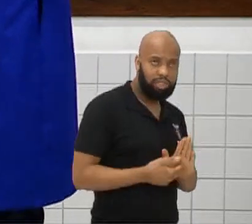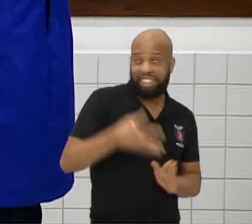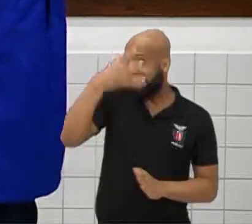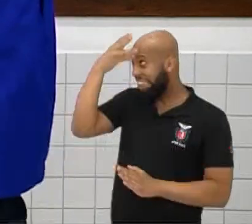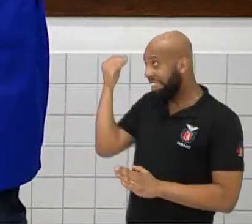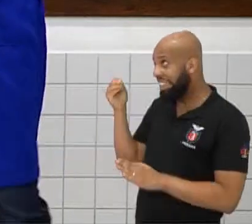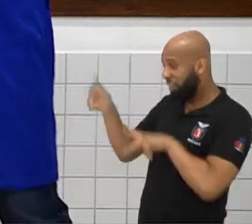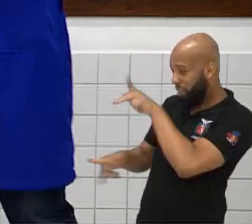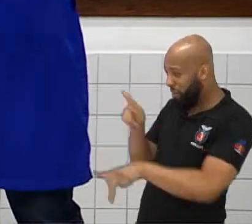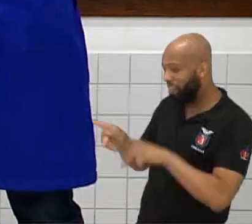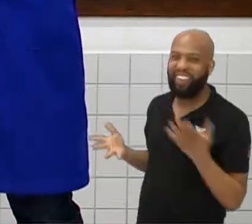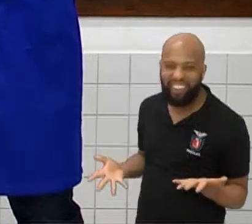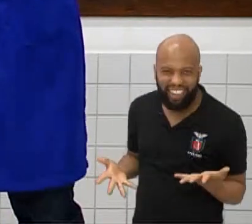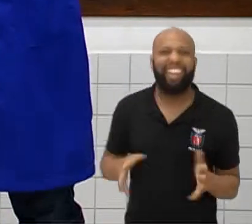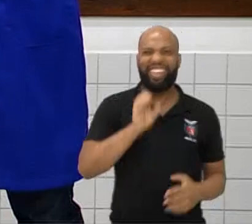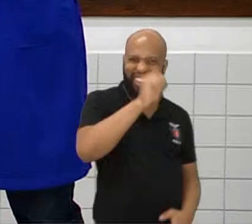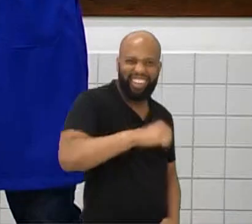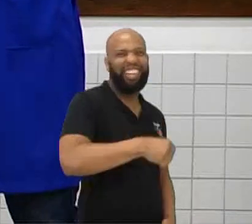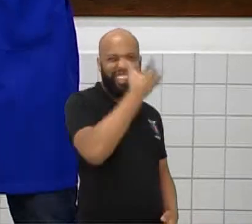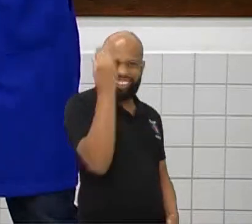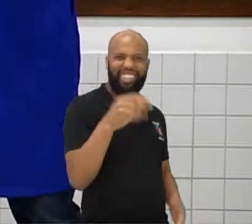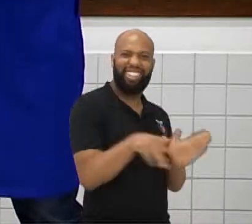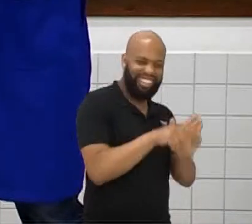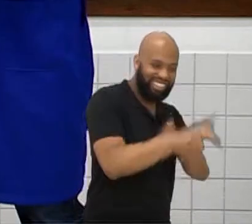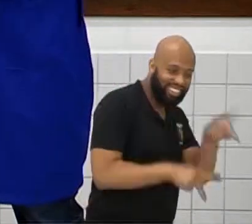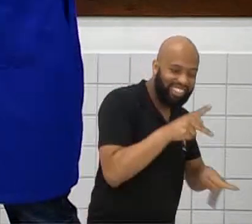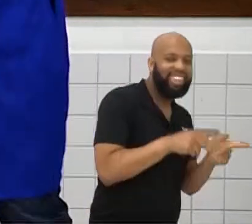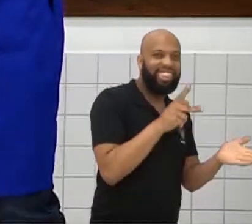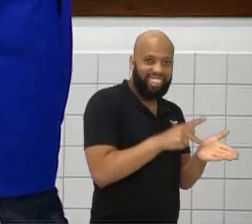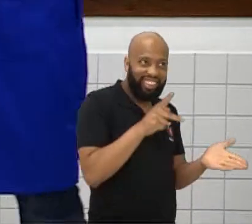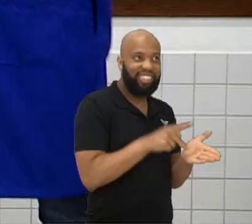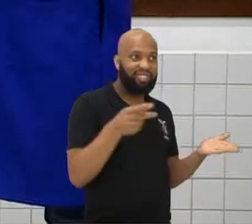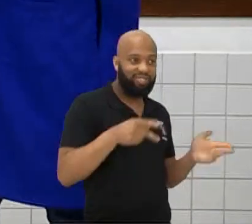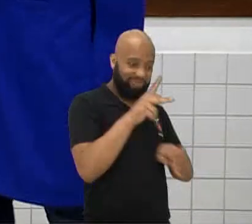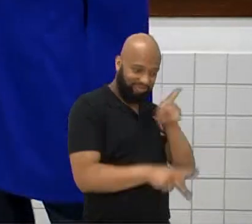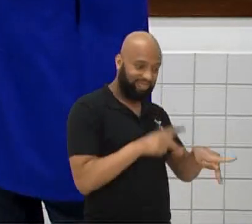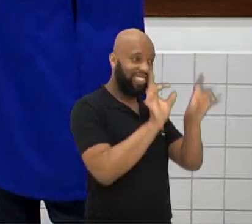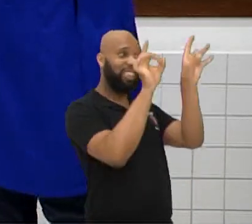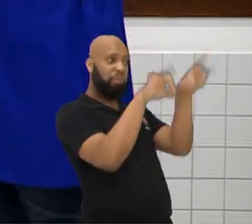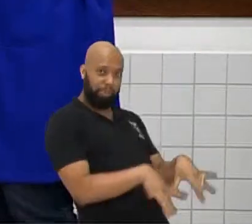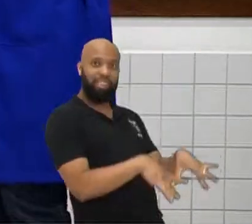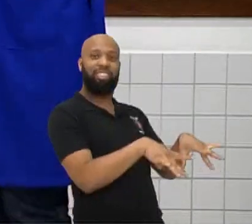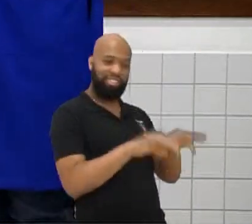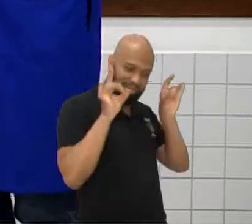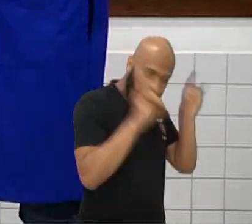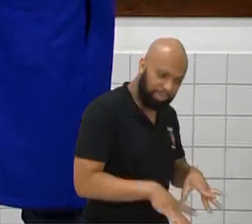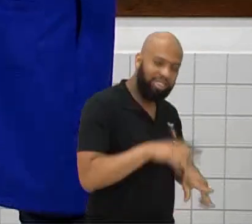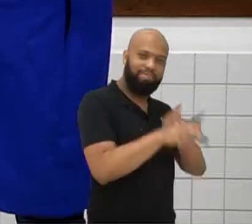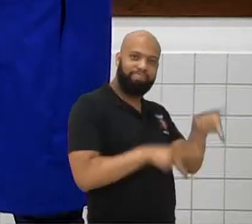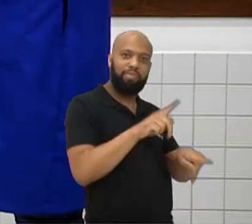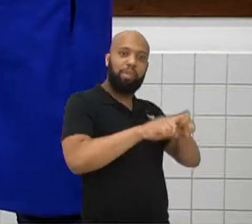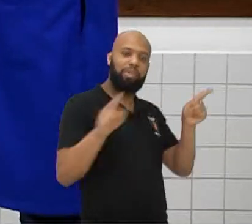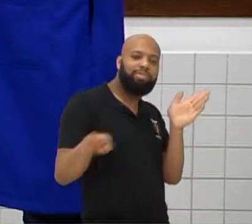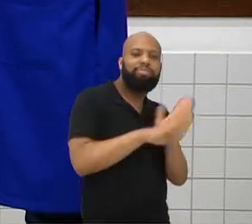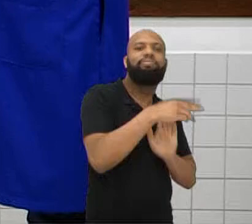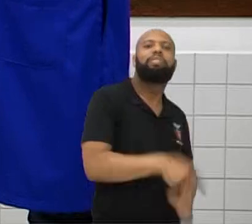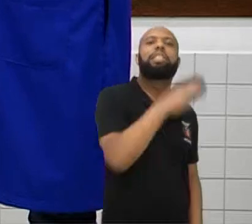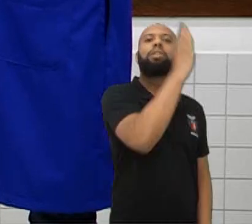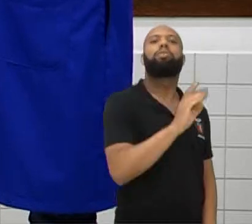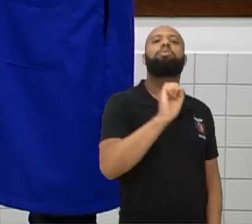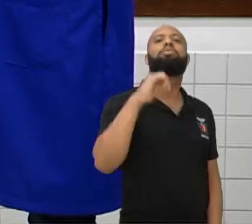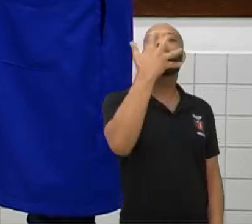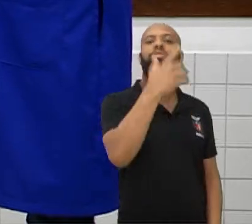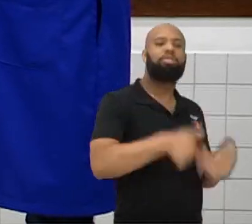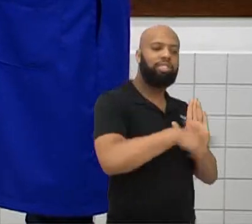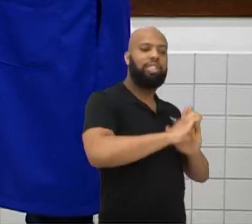povo. Esqueceram Não é o povo muito em Portugal. importante o povo. Esqueceram bastante coisa ali, a população inteira, tá? Mas logo que chegou aqui no Brasil,